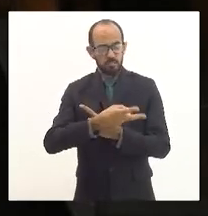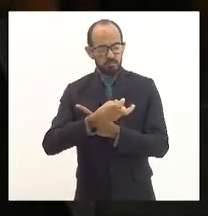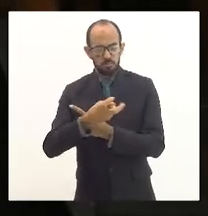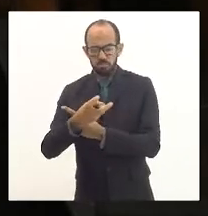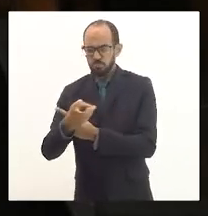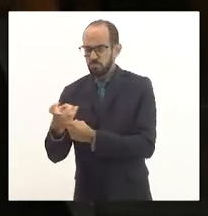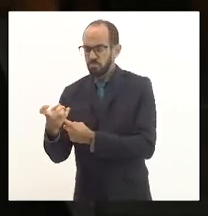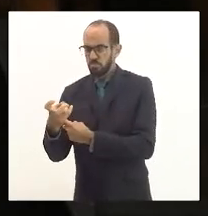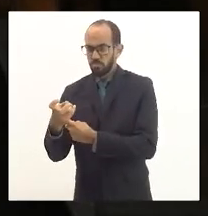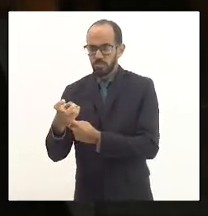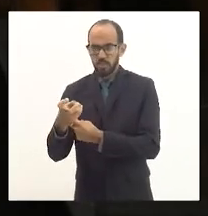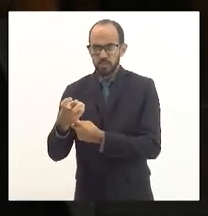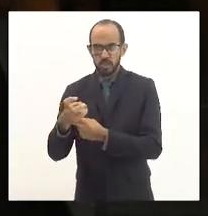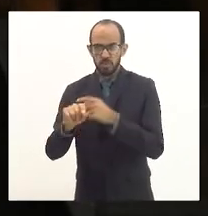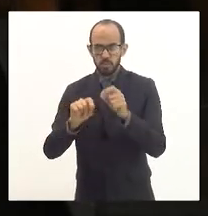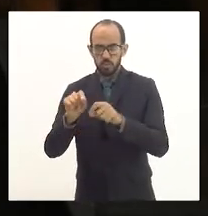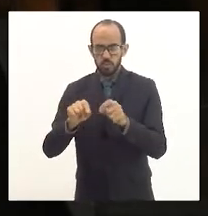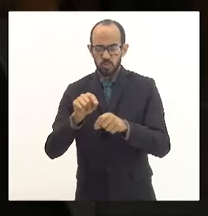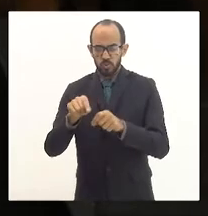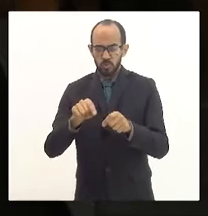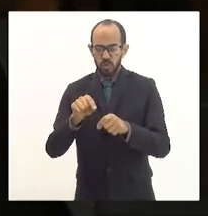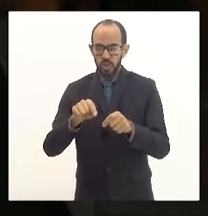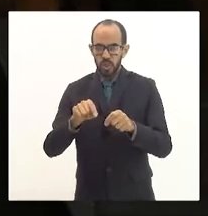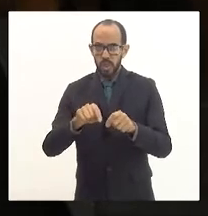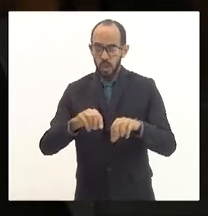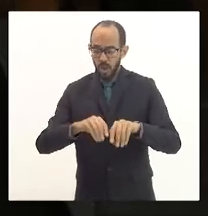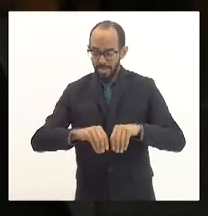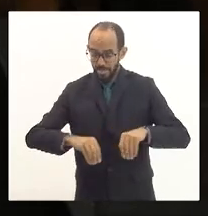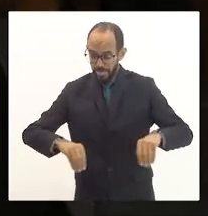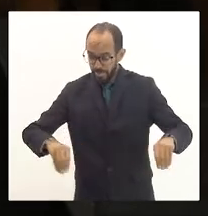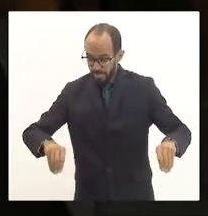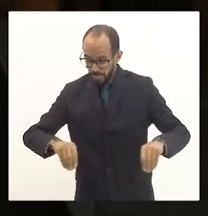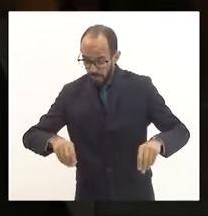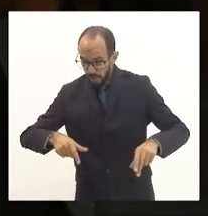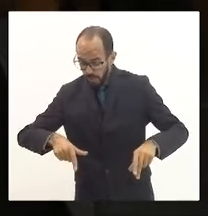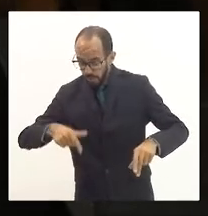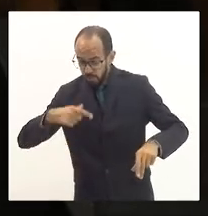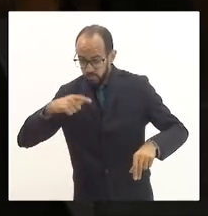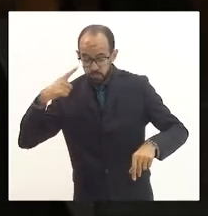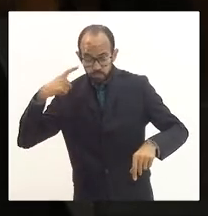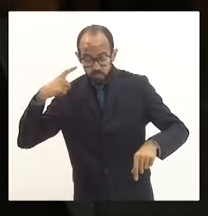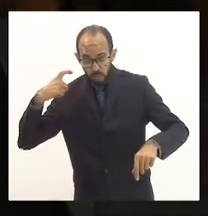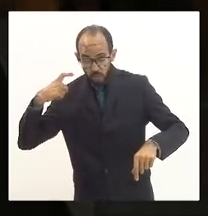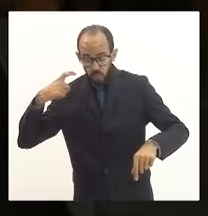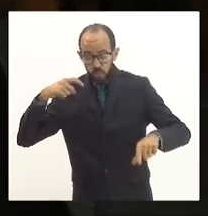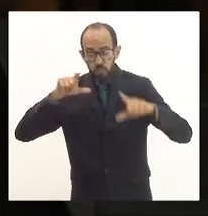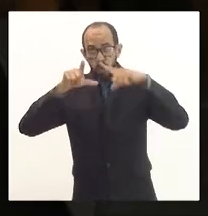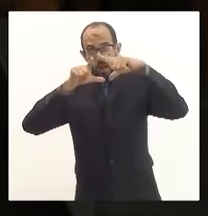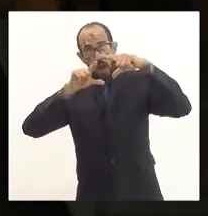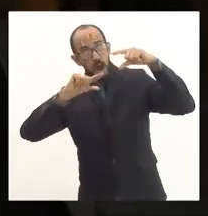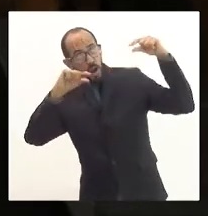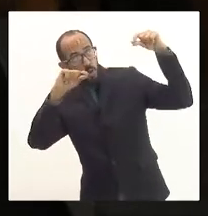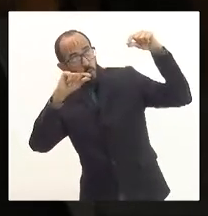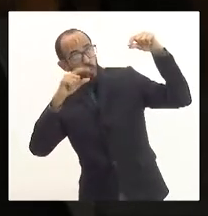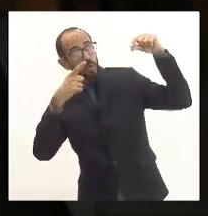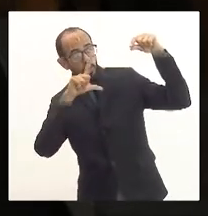o solo EA Periferia da Lua e o solo EA Periferia